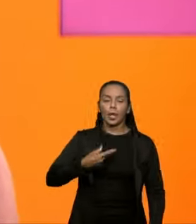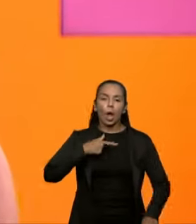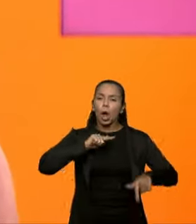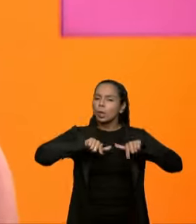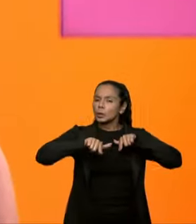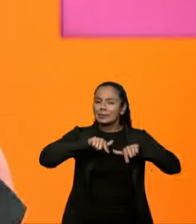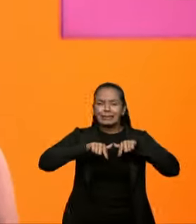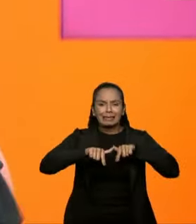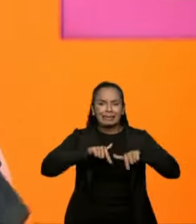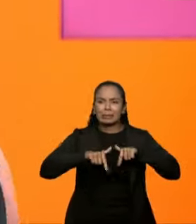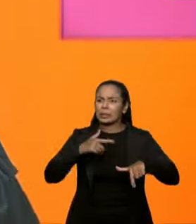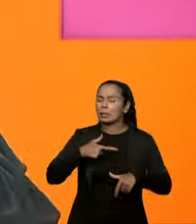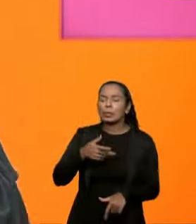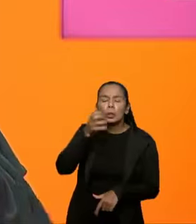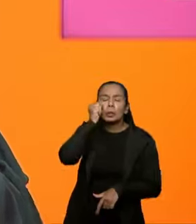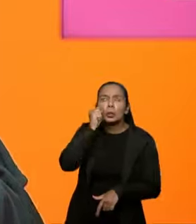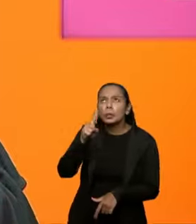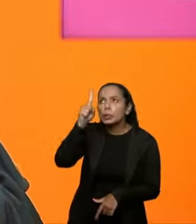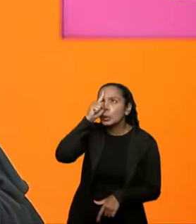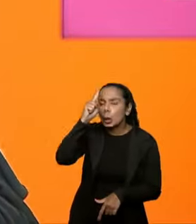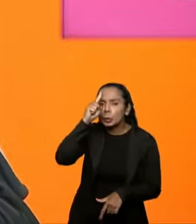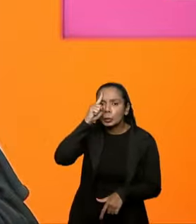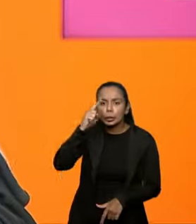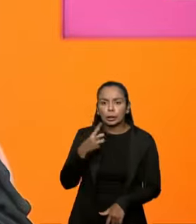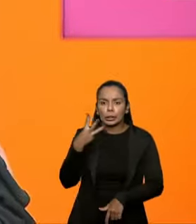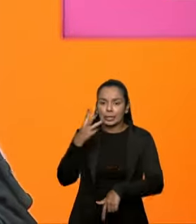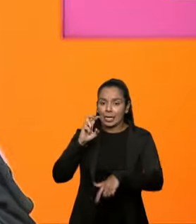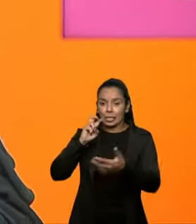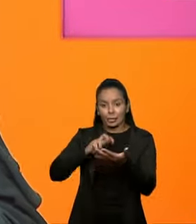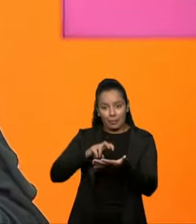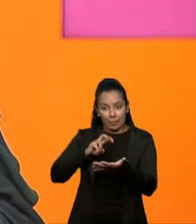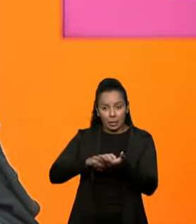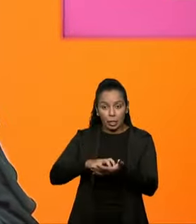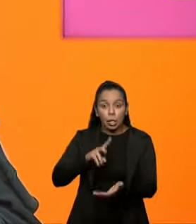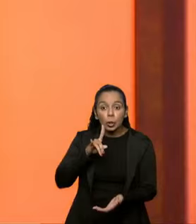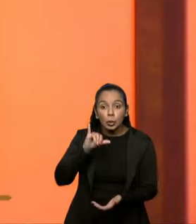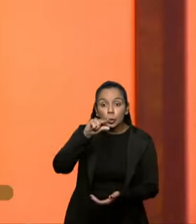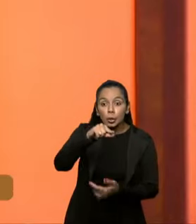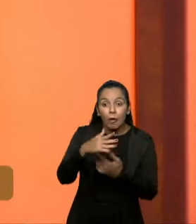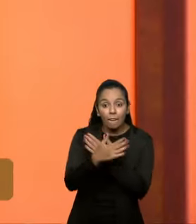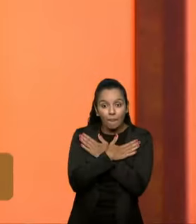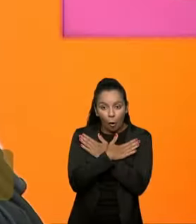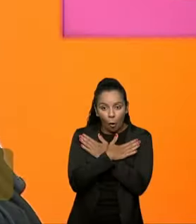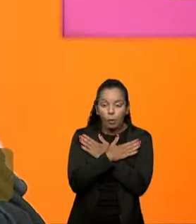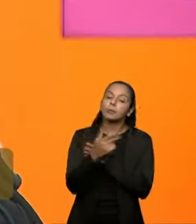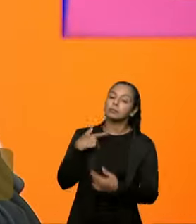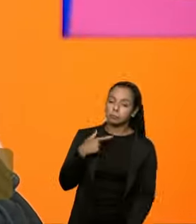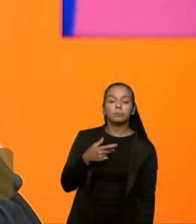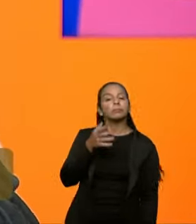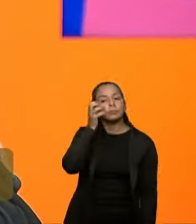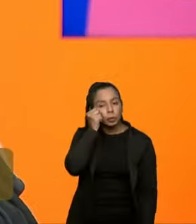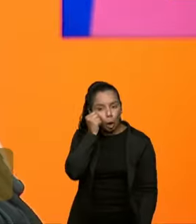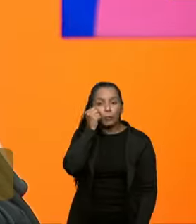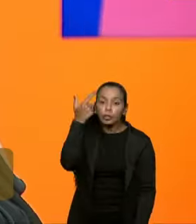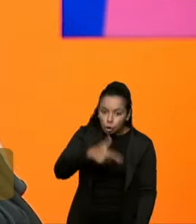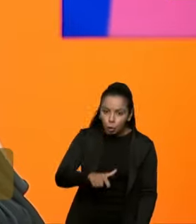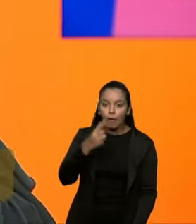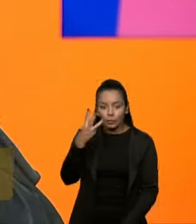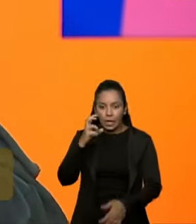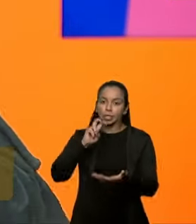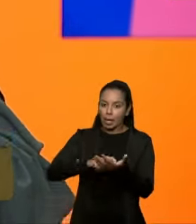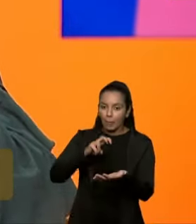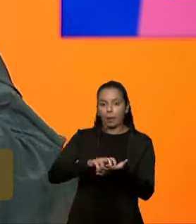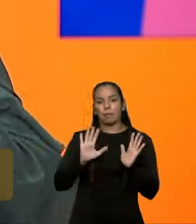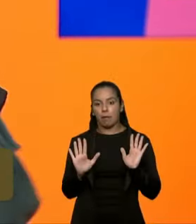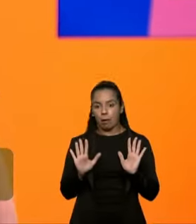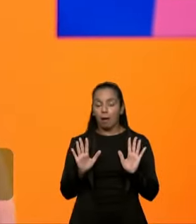estou dormindo todo dia 3 horas da manhã. No dia que você tiver de folga, durma 3 horas da manhã também. Quer